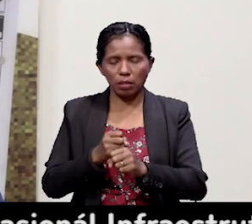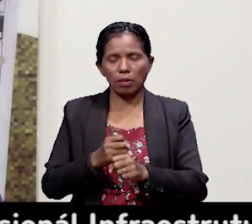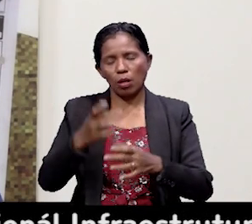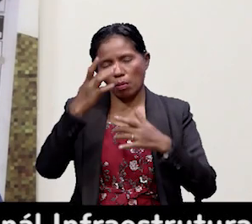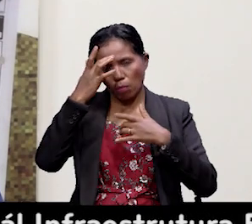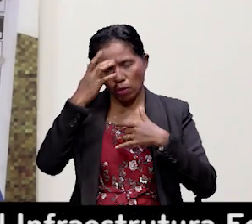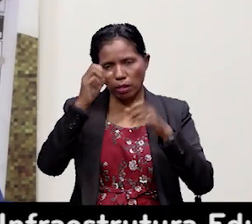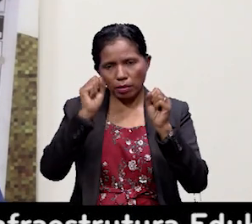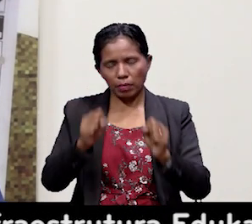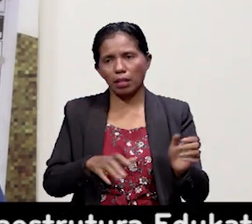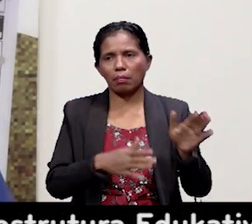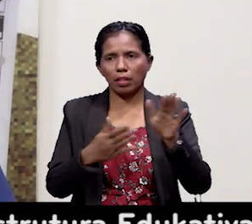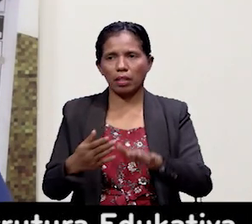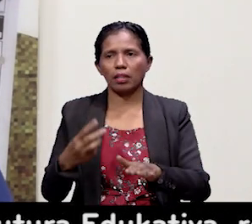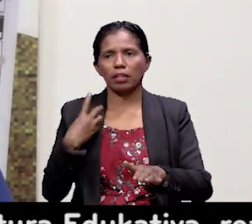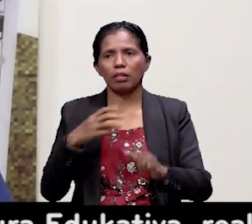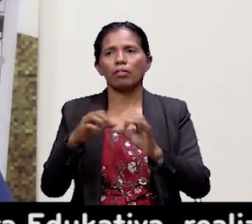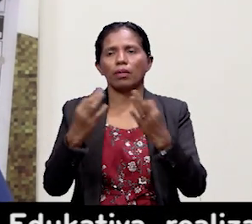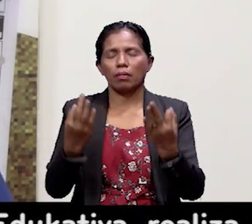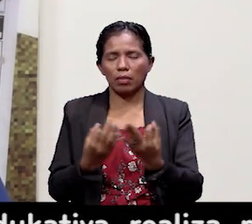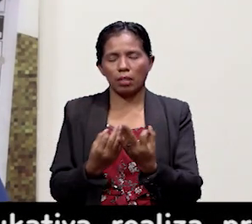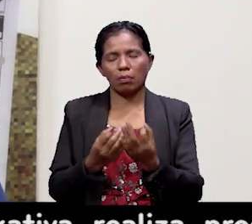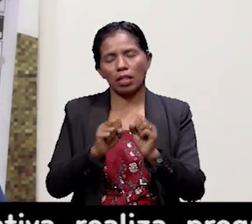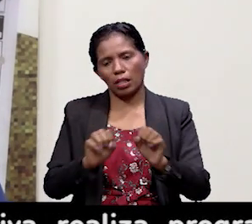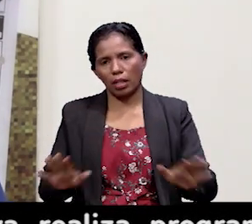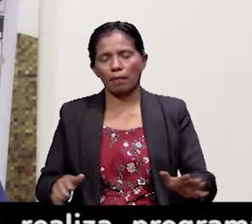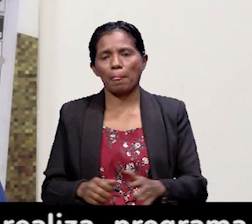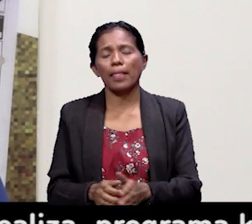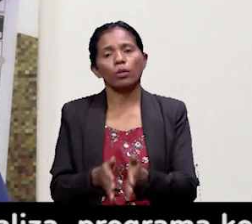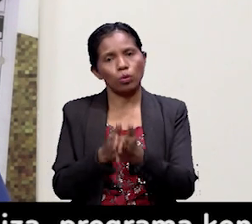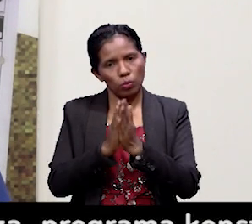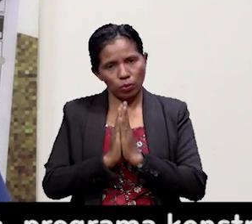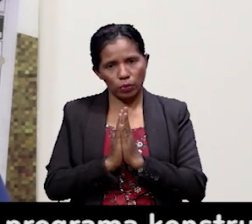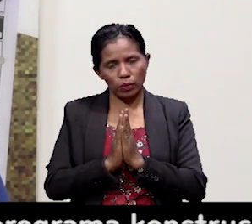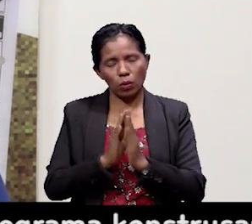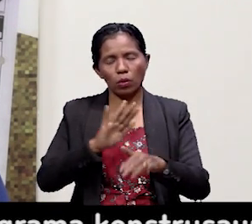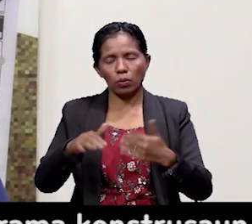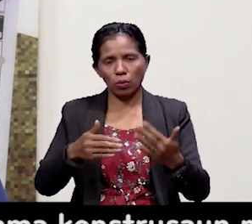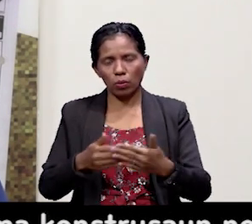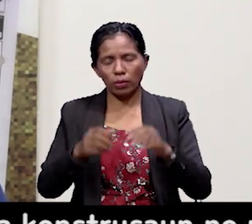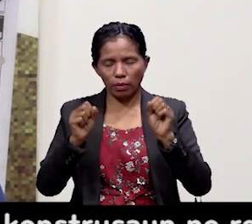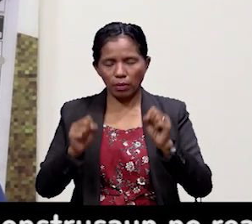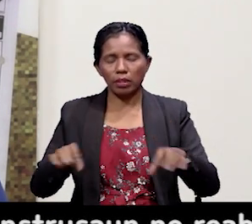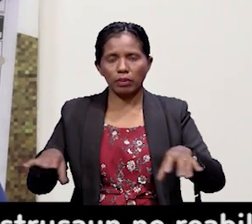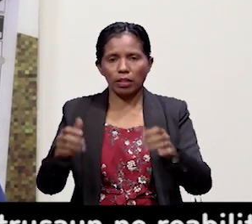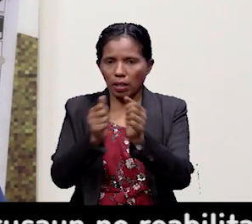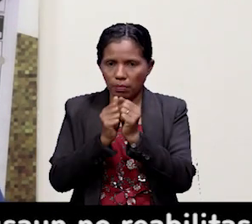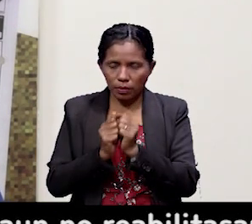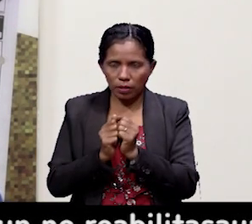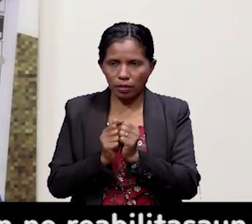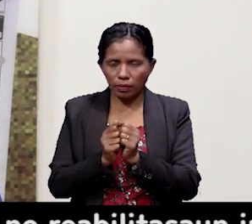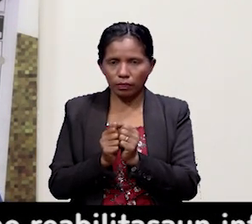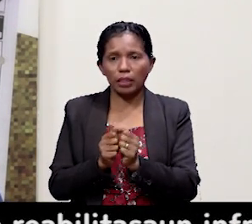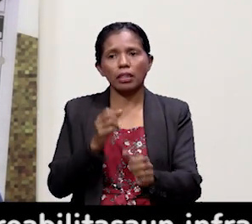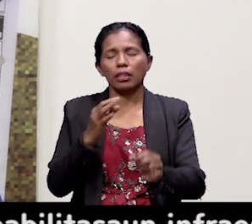bela mate, se mate ita ne família será mais lacon. Mas bem, então husu atu Rototo vela colabora, coopera, atu